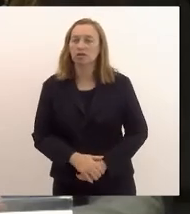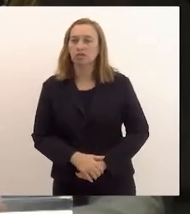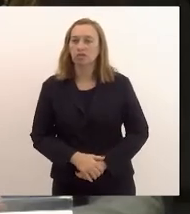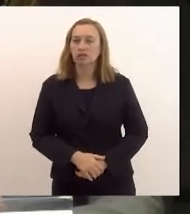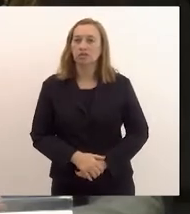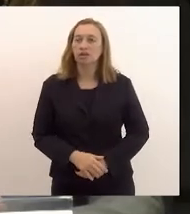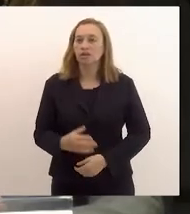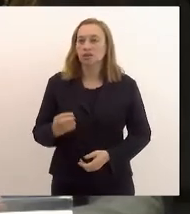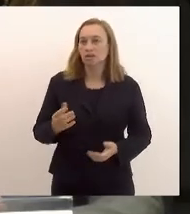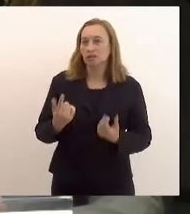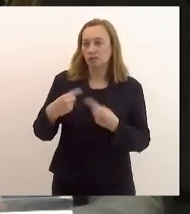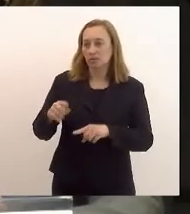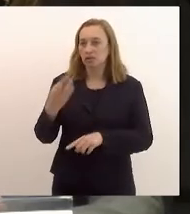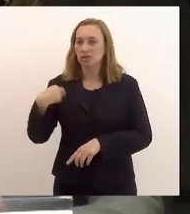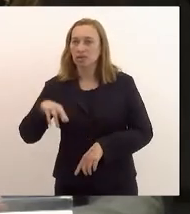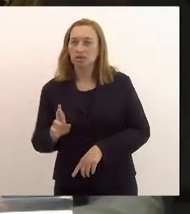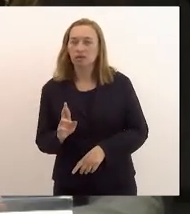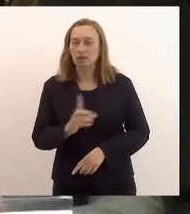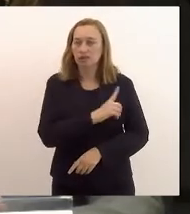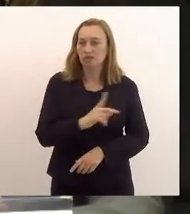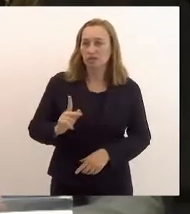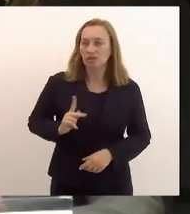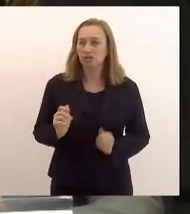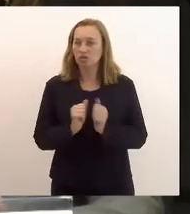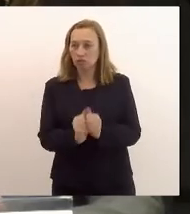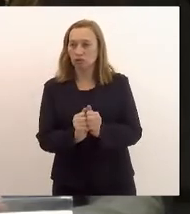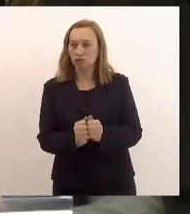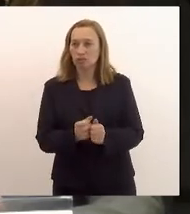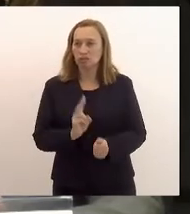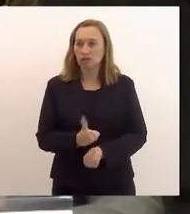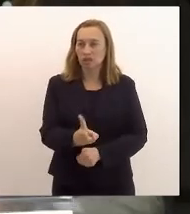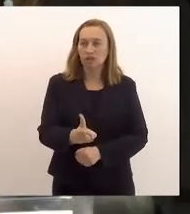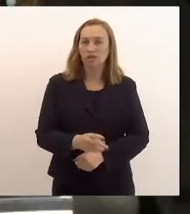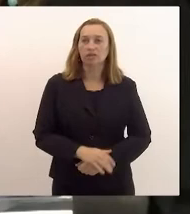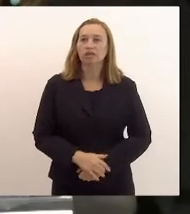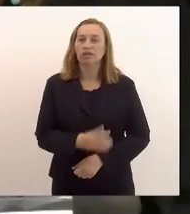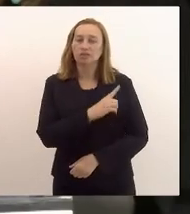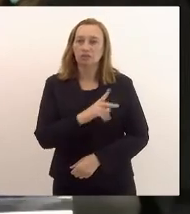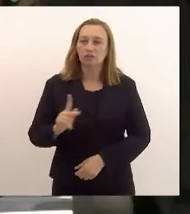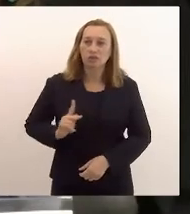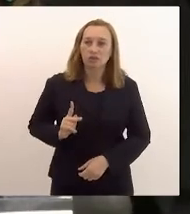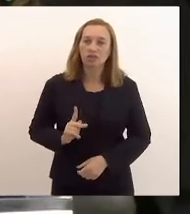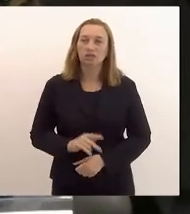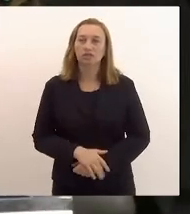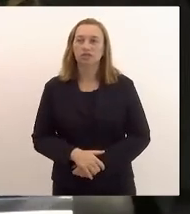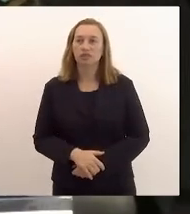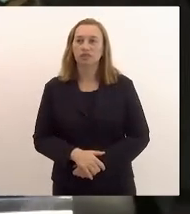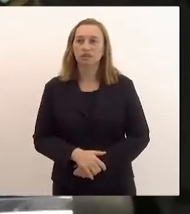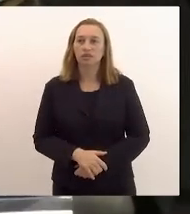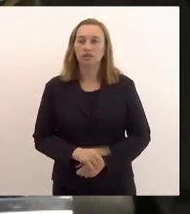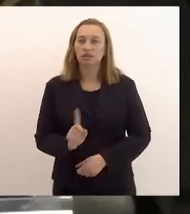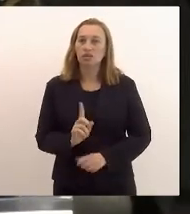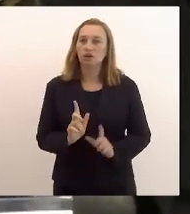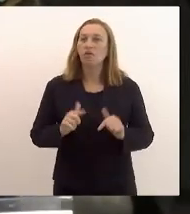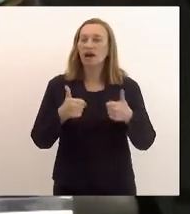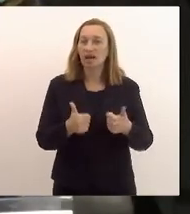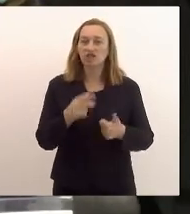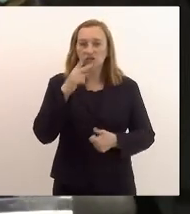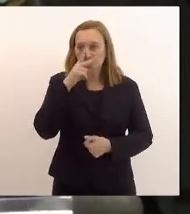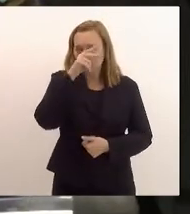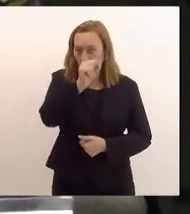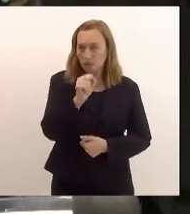religiosa e a Defensoria Pública não esteja presente que a Defensoria Pública não atuei fortemente